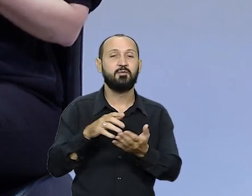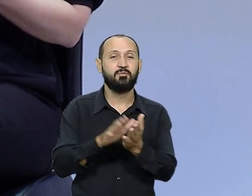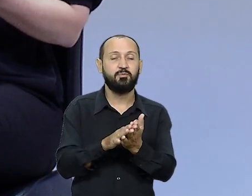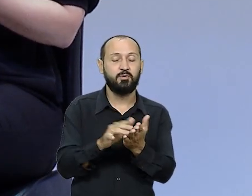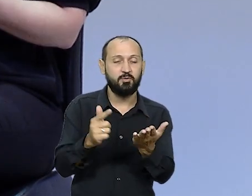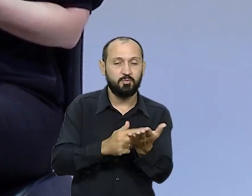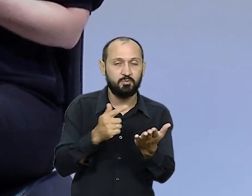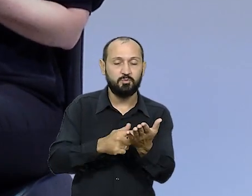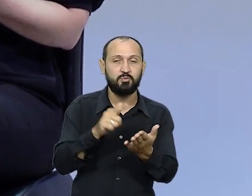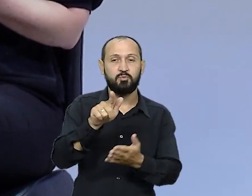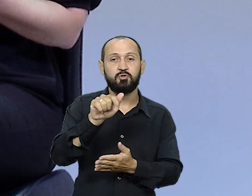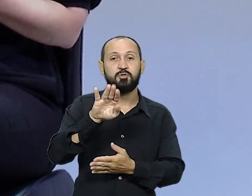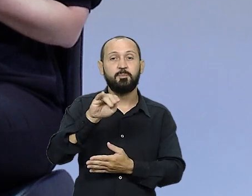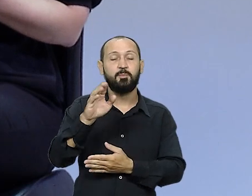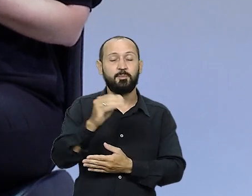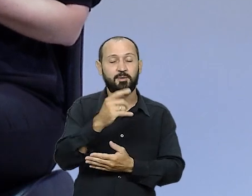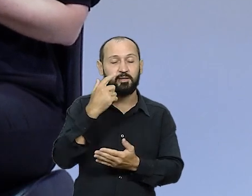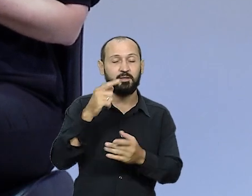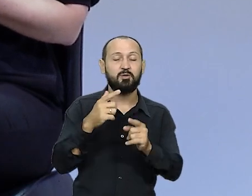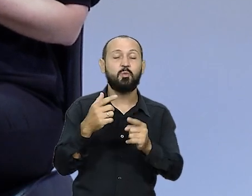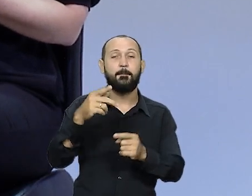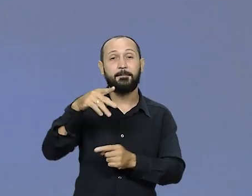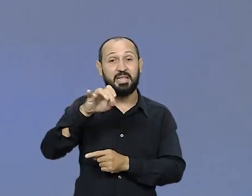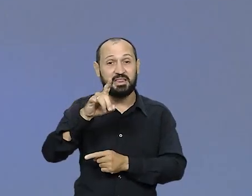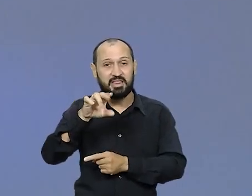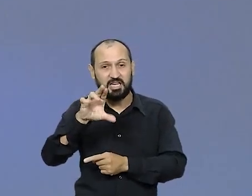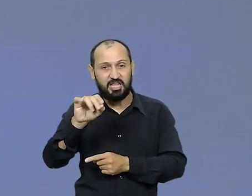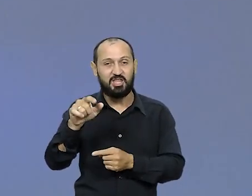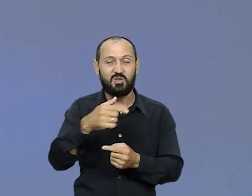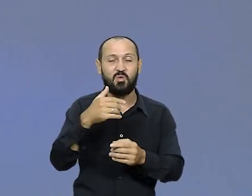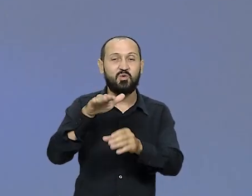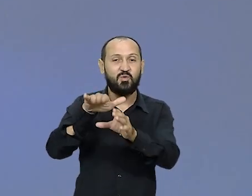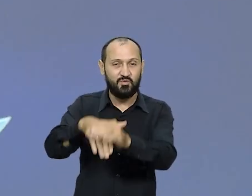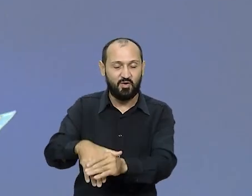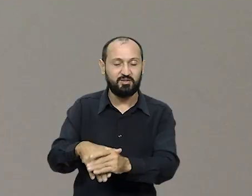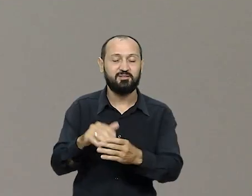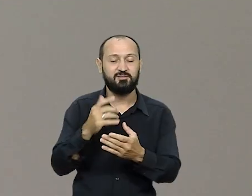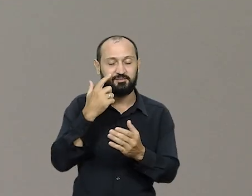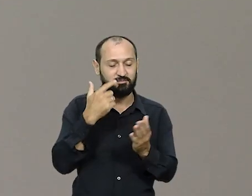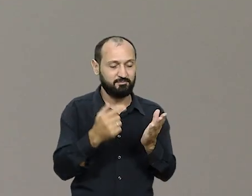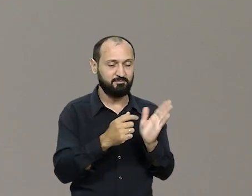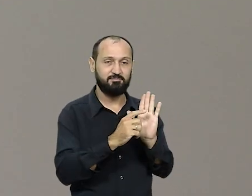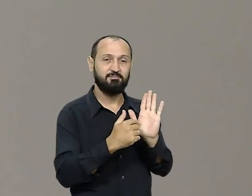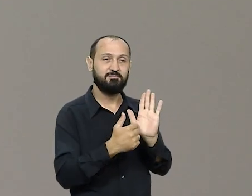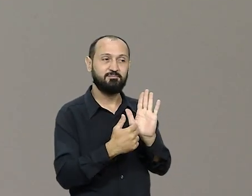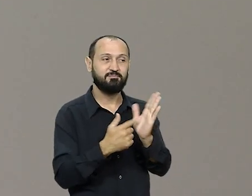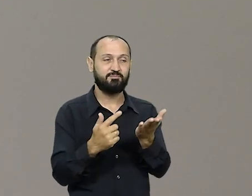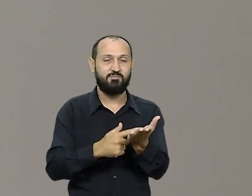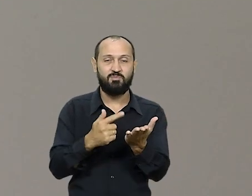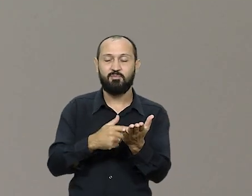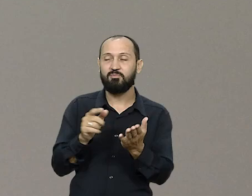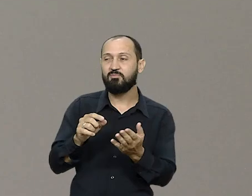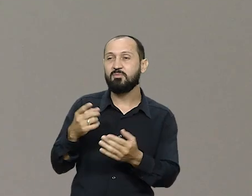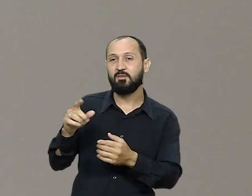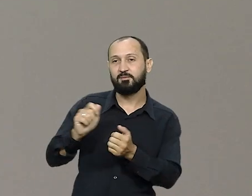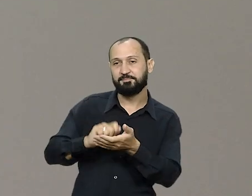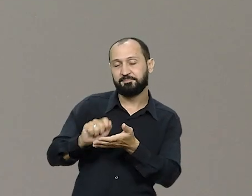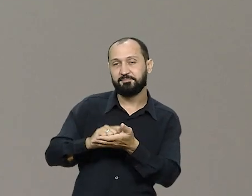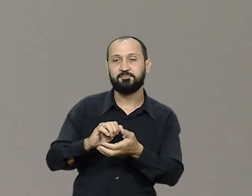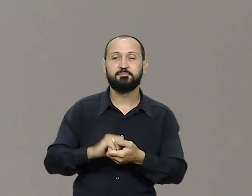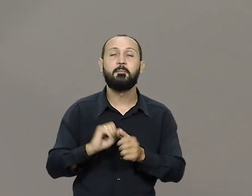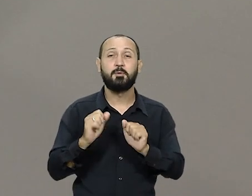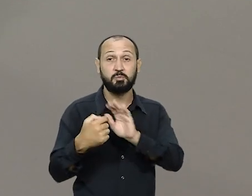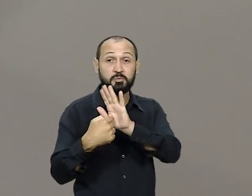foi o gibi, o Pedrinho e o Voto. A gente já vai aproveitar e mostrar aqui o Pedrinho e o Voto. O gibi escrito pela